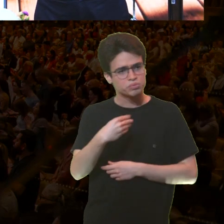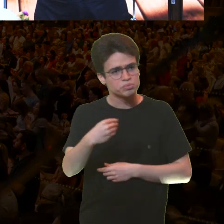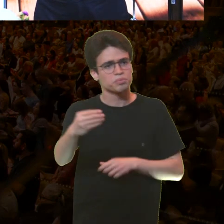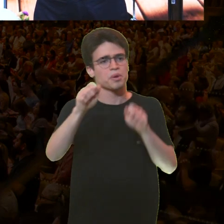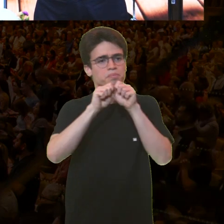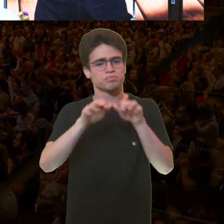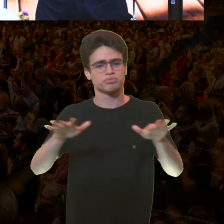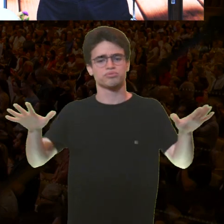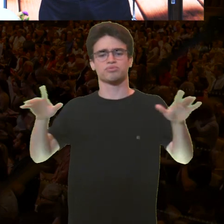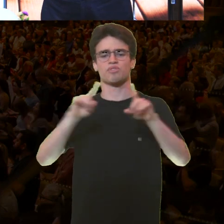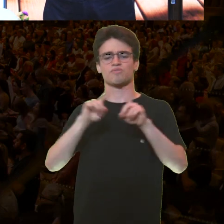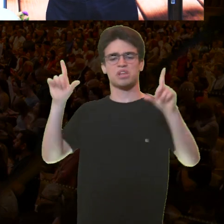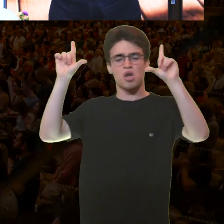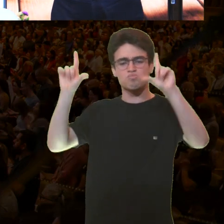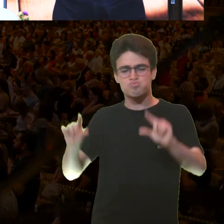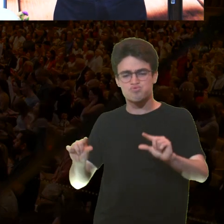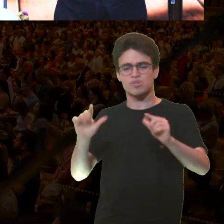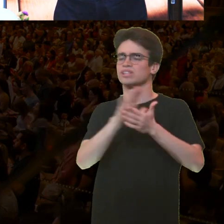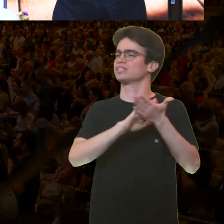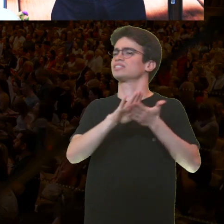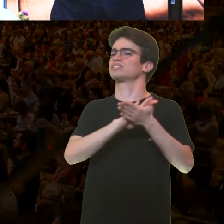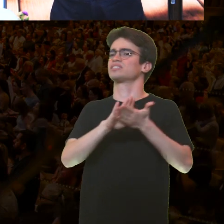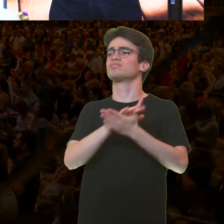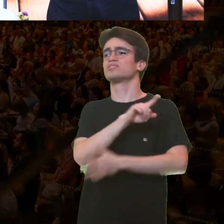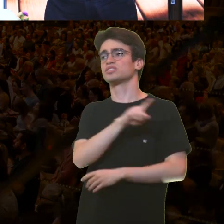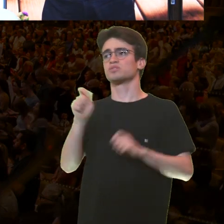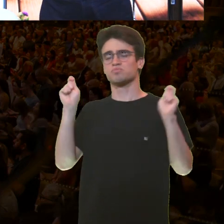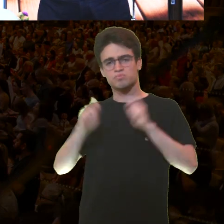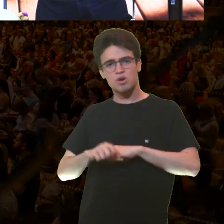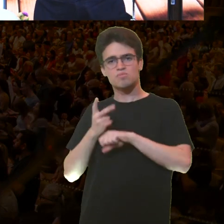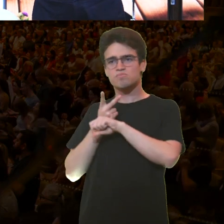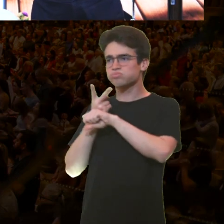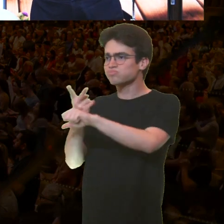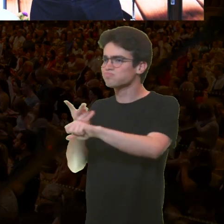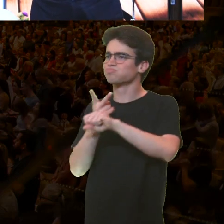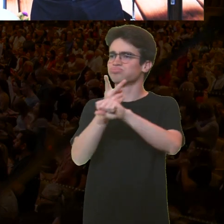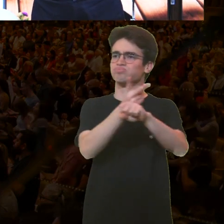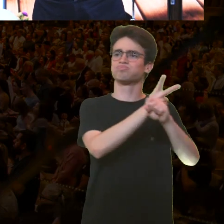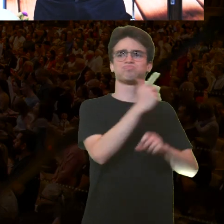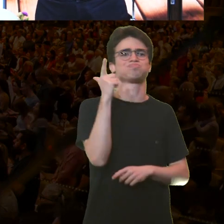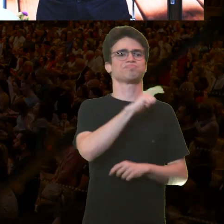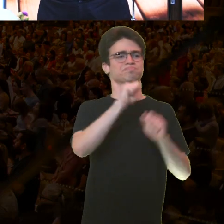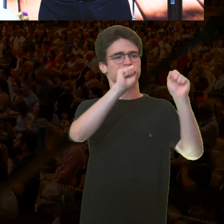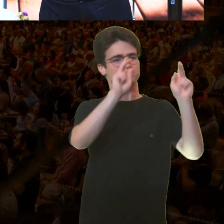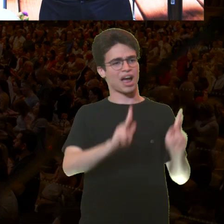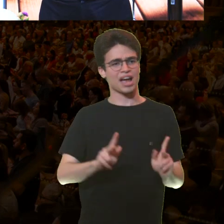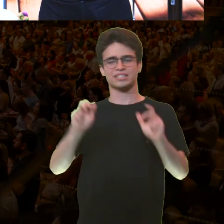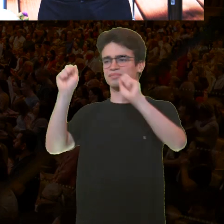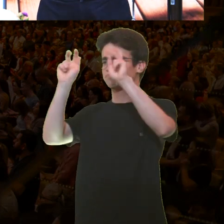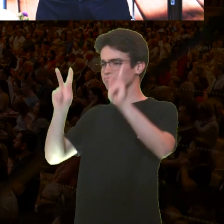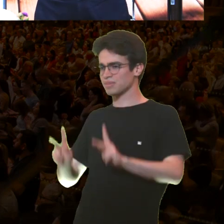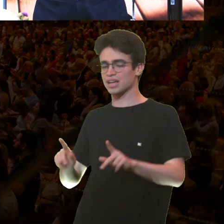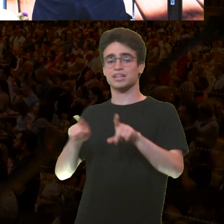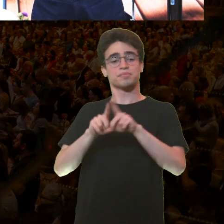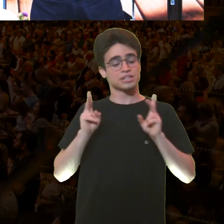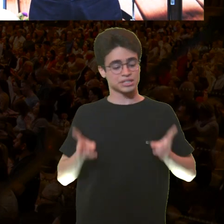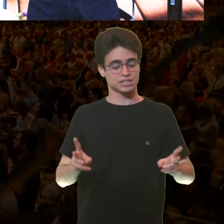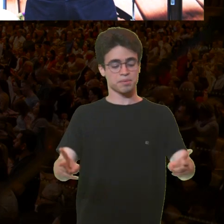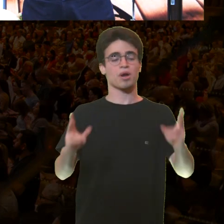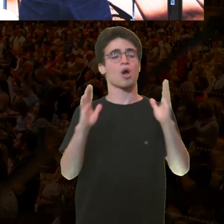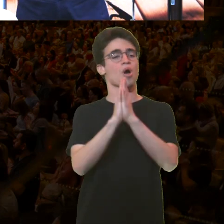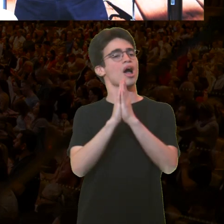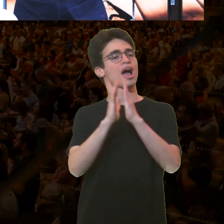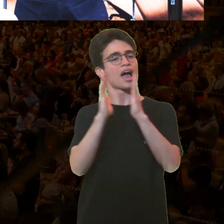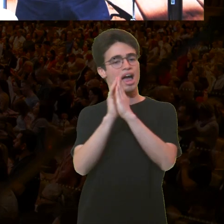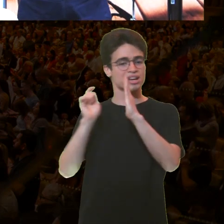não vos diminuais. Procurai a paz da cidade para onde vos fiz transportar e orai por ela ao Senhor,